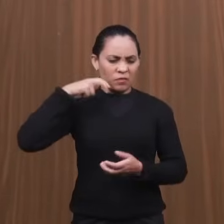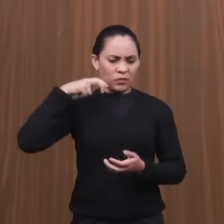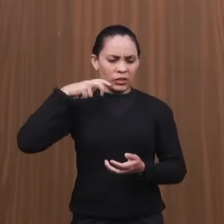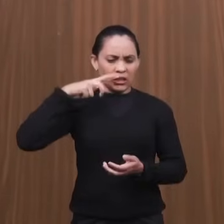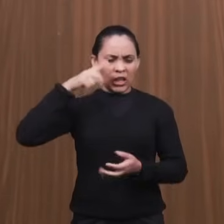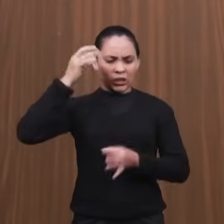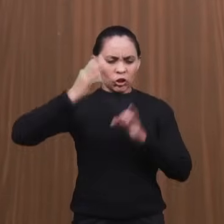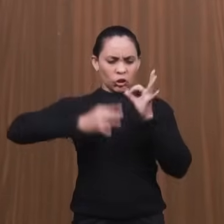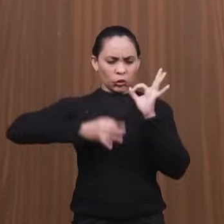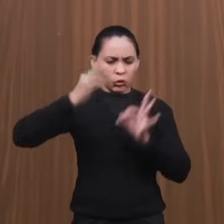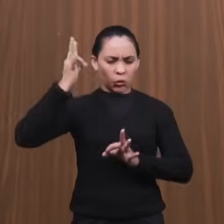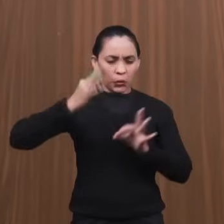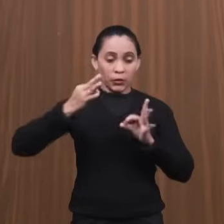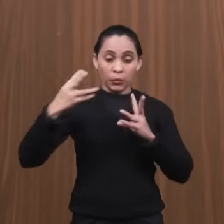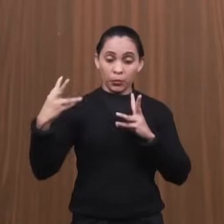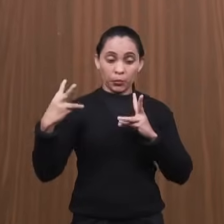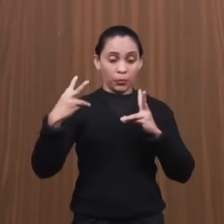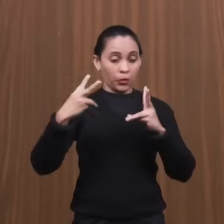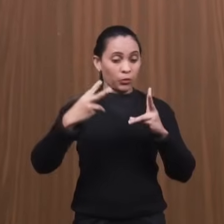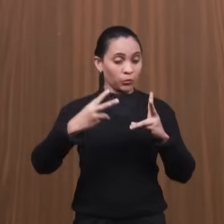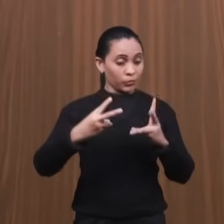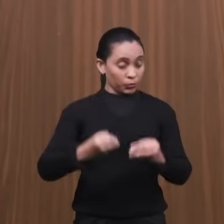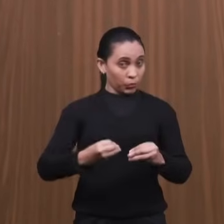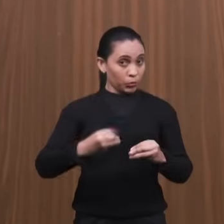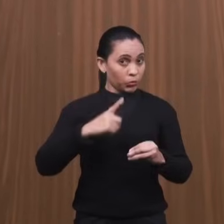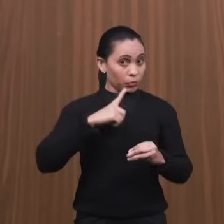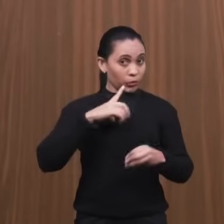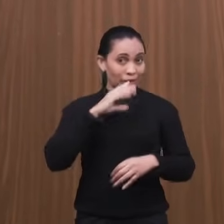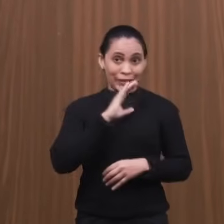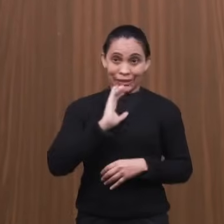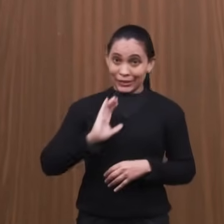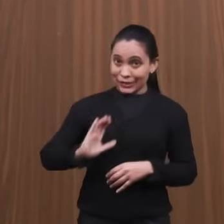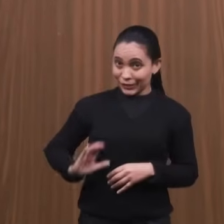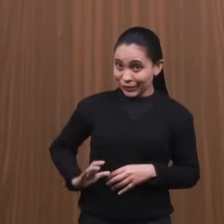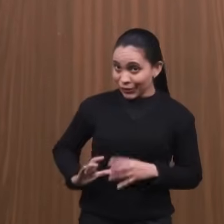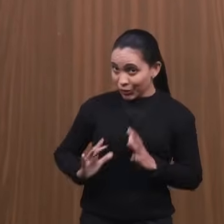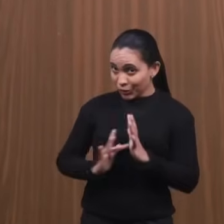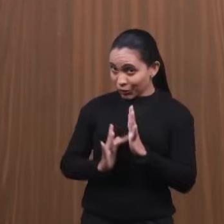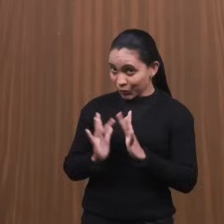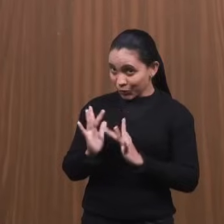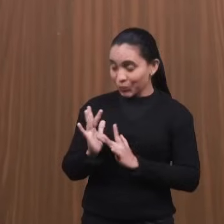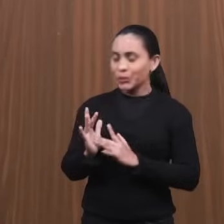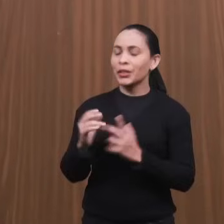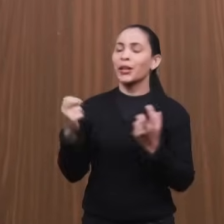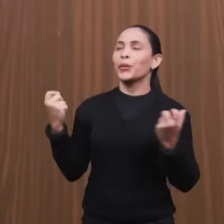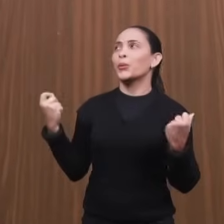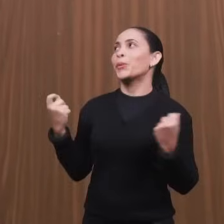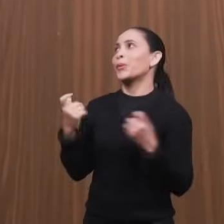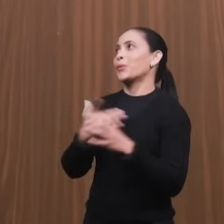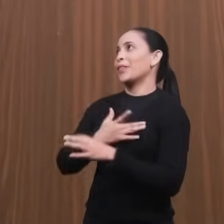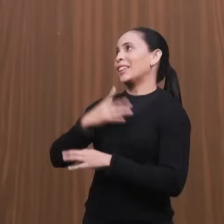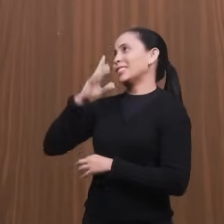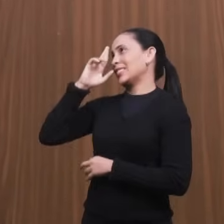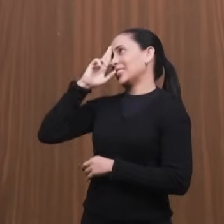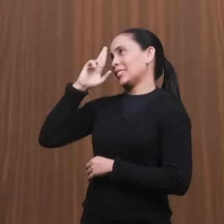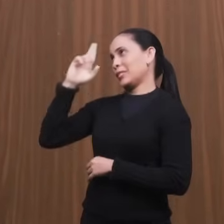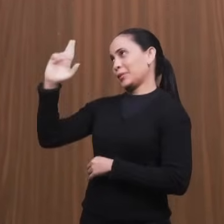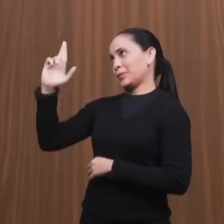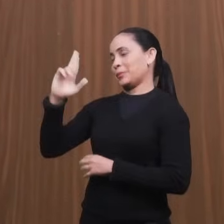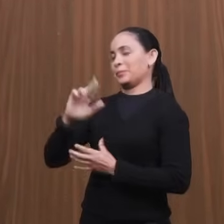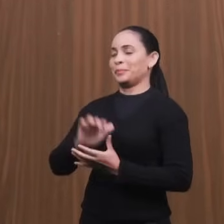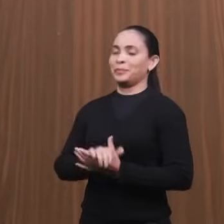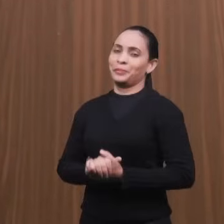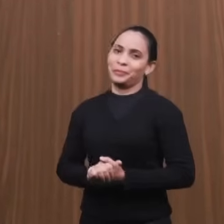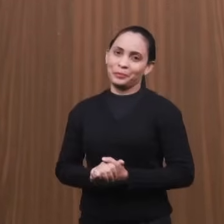há para aqueles que estão em Cristo Jesus. Louvado seja o nome do